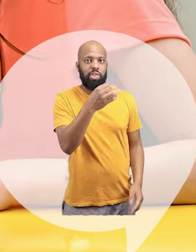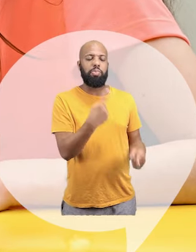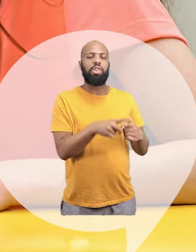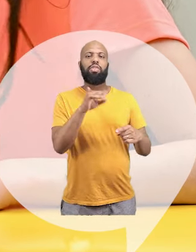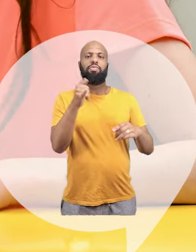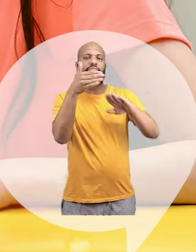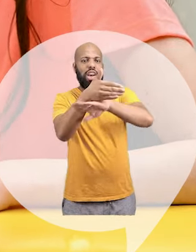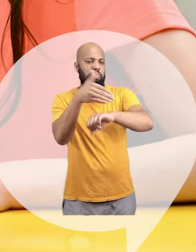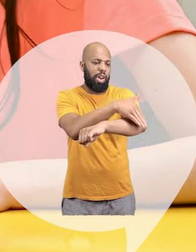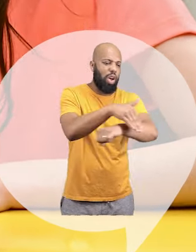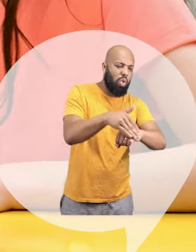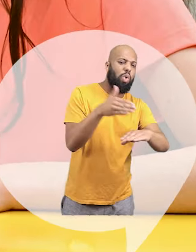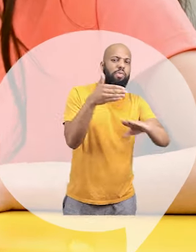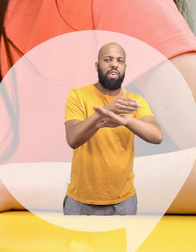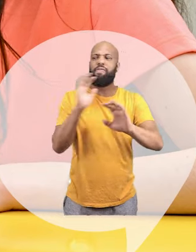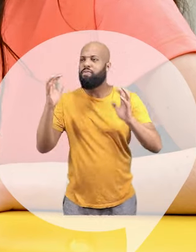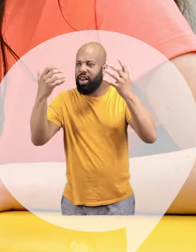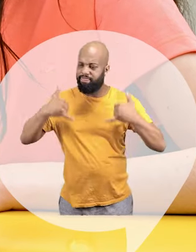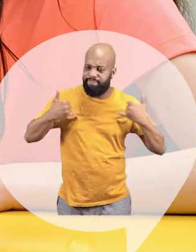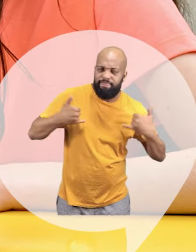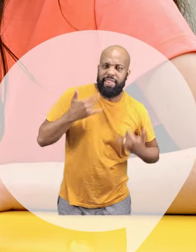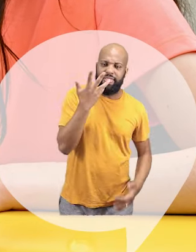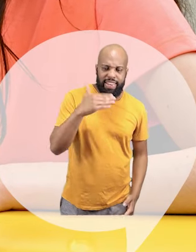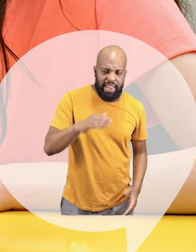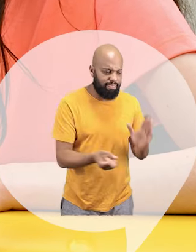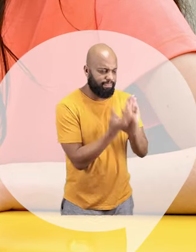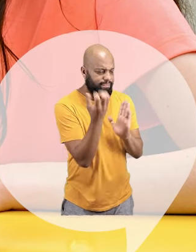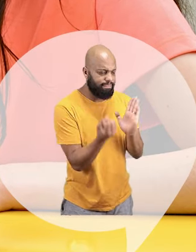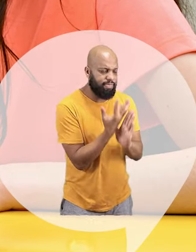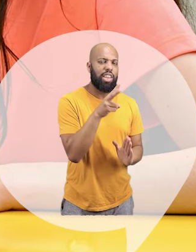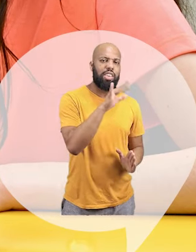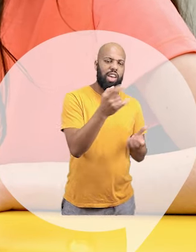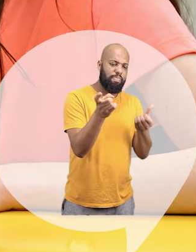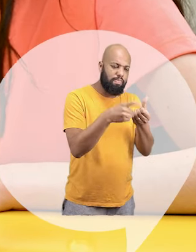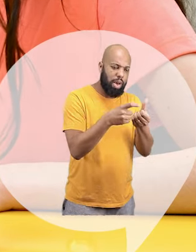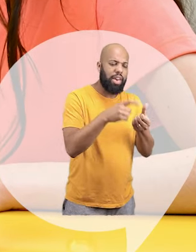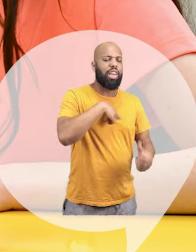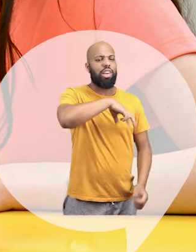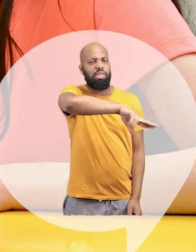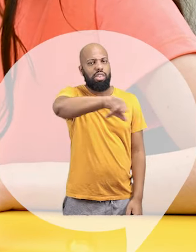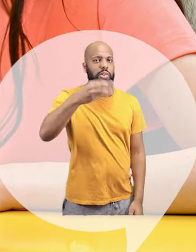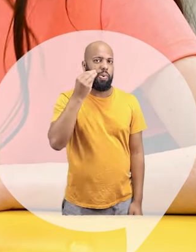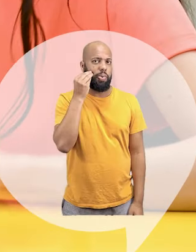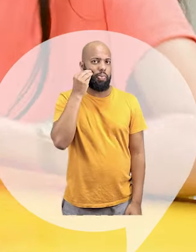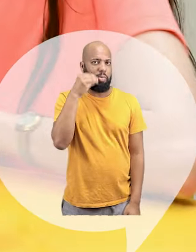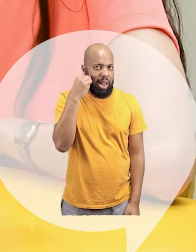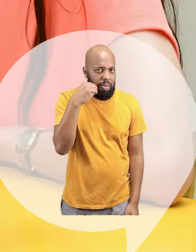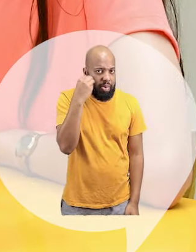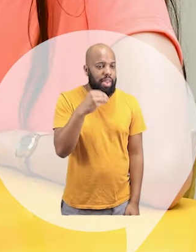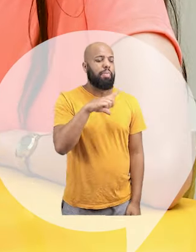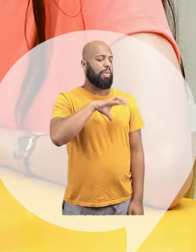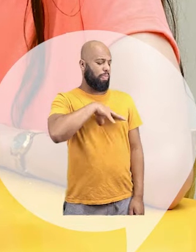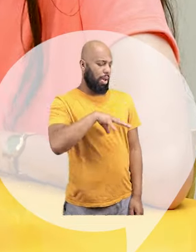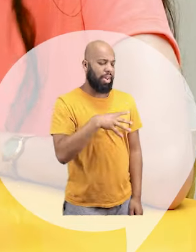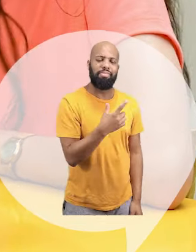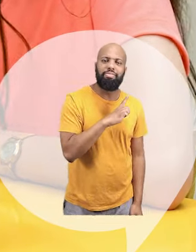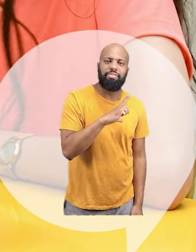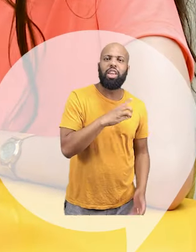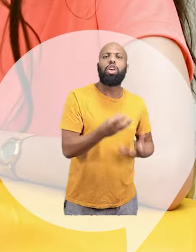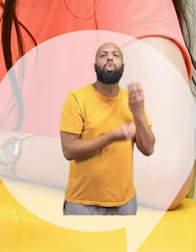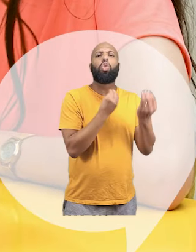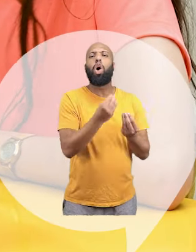muito experimentação né vai pra rua vai pro aniversário da criança compõem vai para o Tik Tok é muito experimentação para